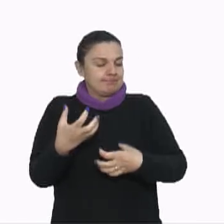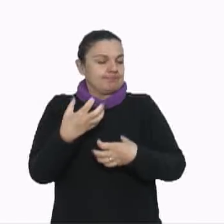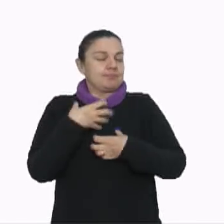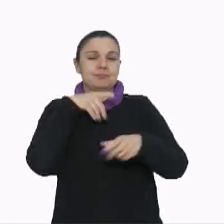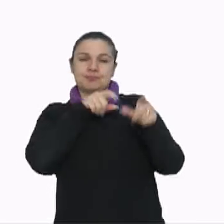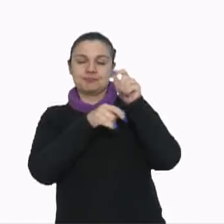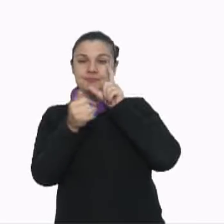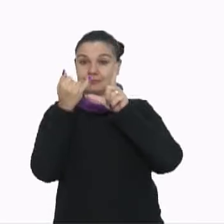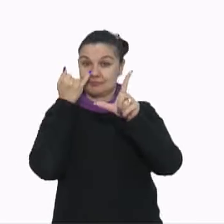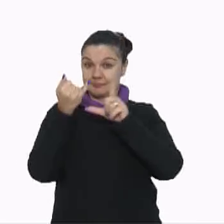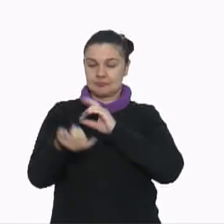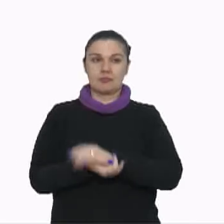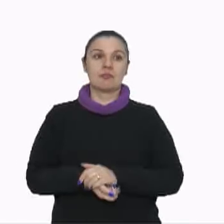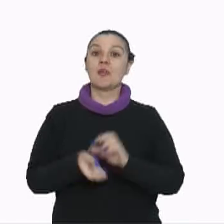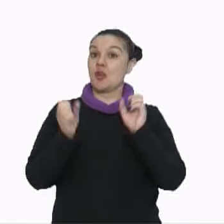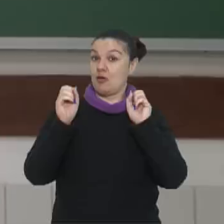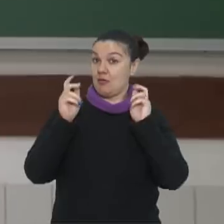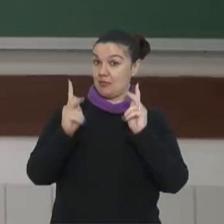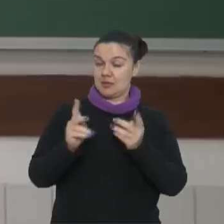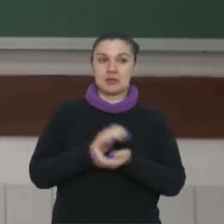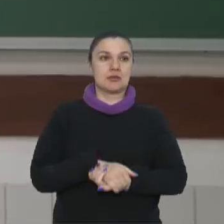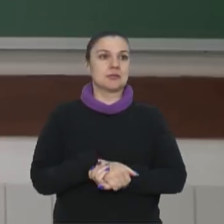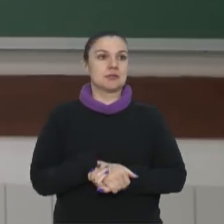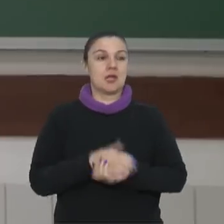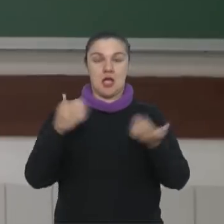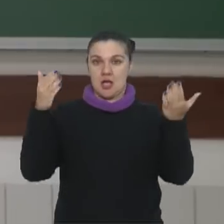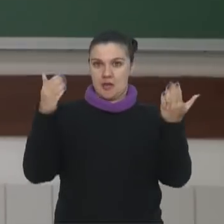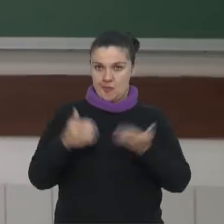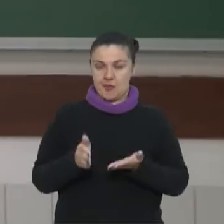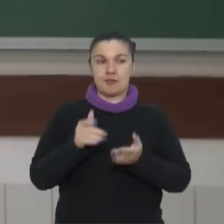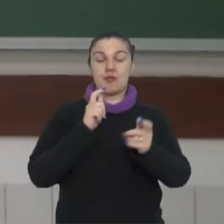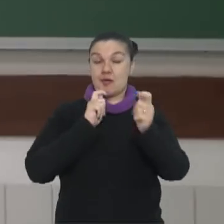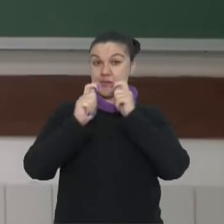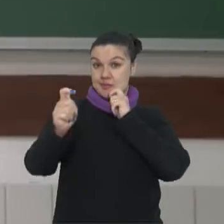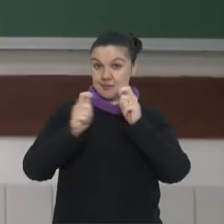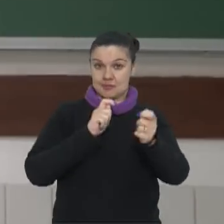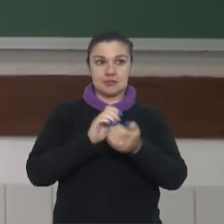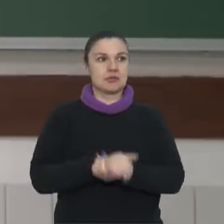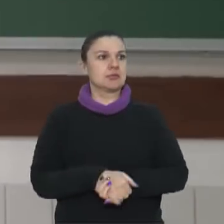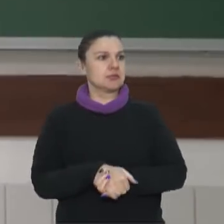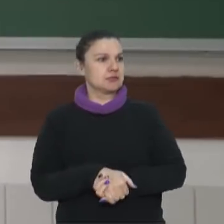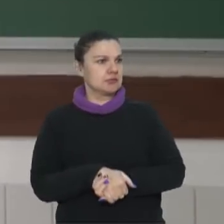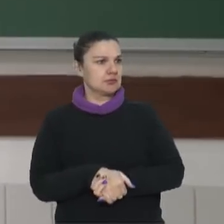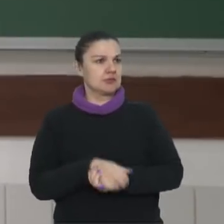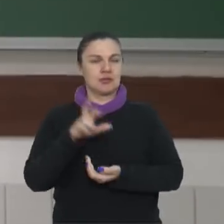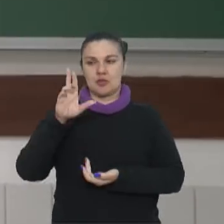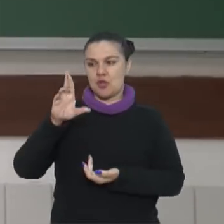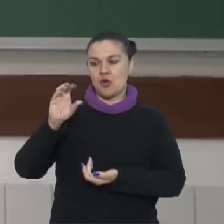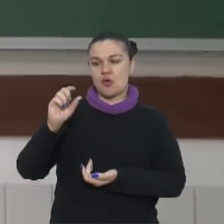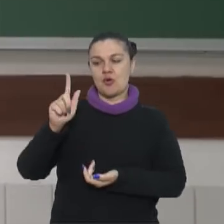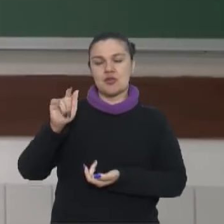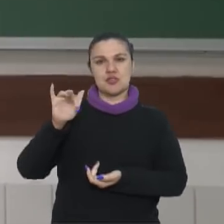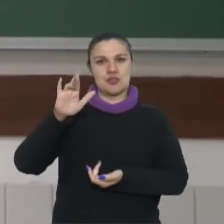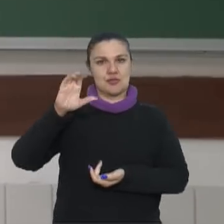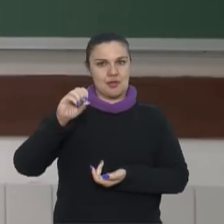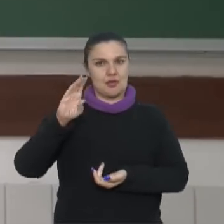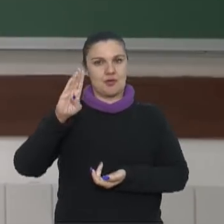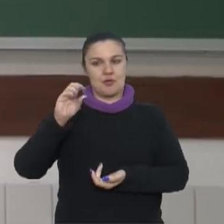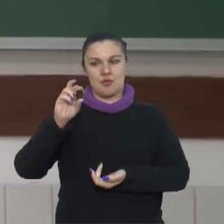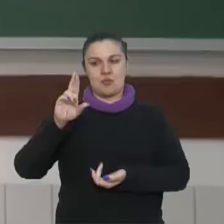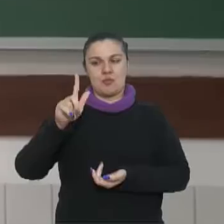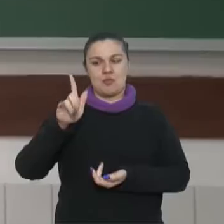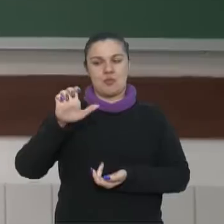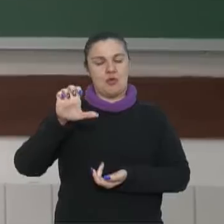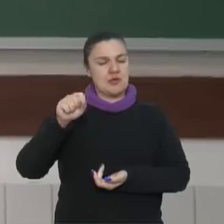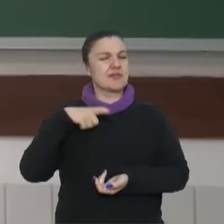das imagens. Ok? Bom, essa foi a nossa entrevista com o Rogério Borges, espero que você tenha gostado. Depois você pode